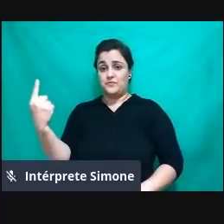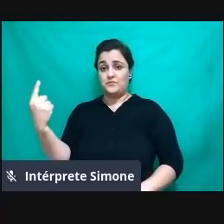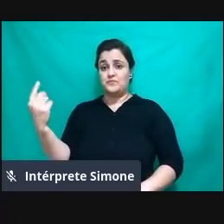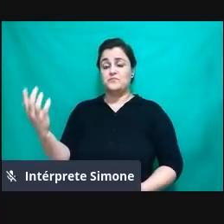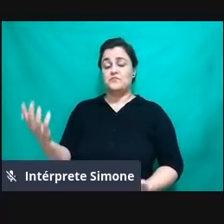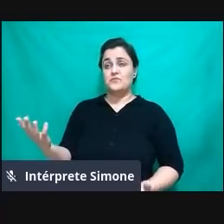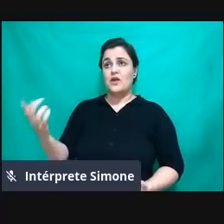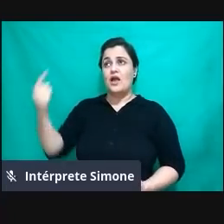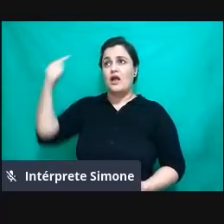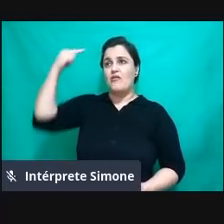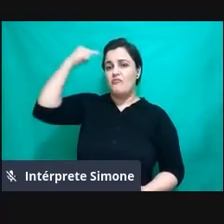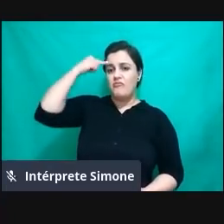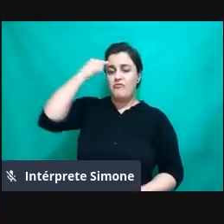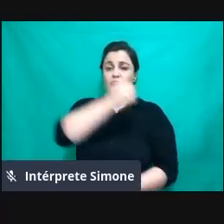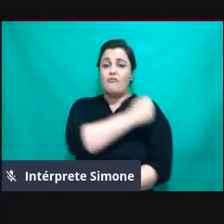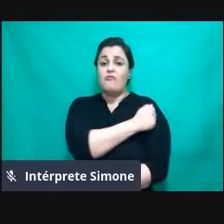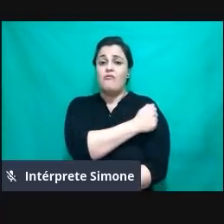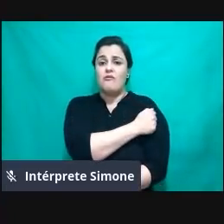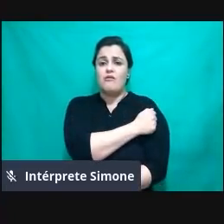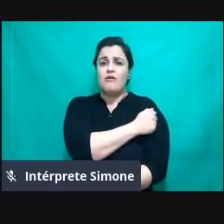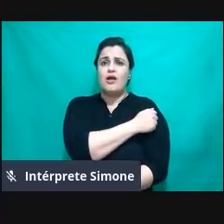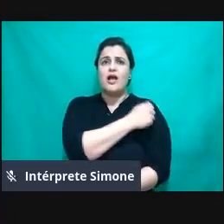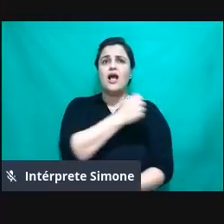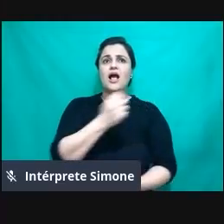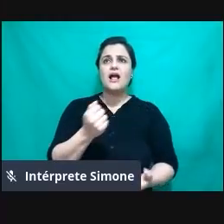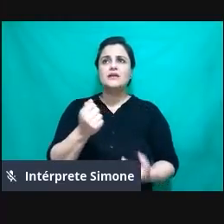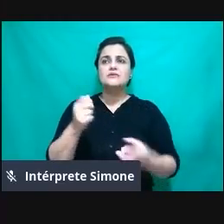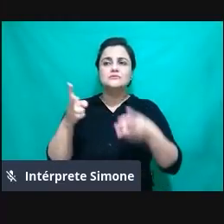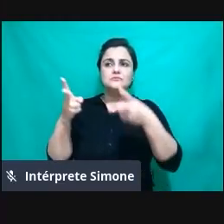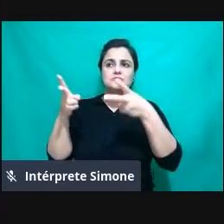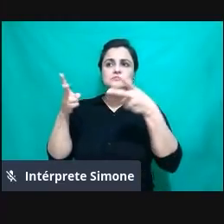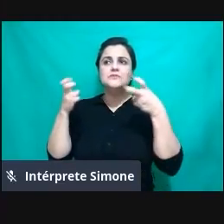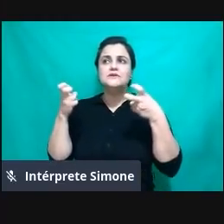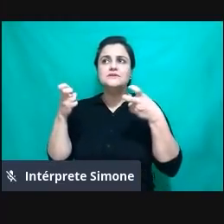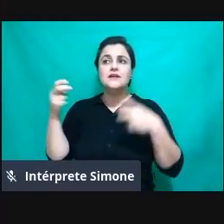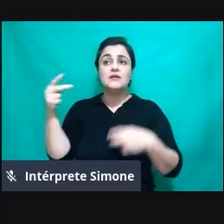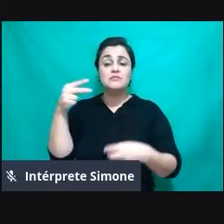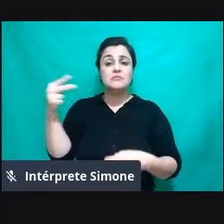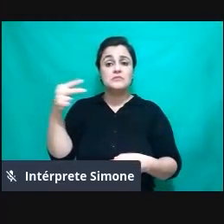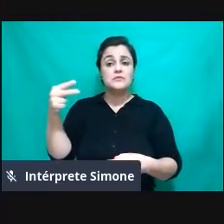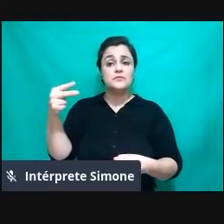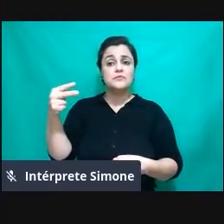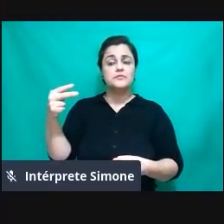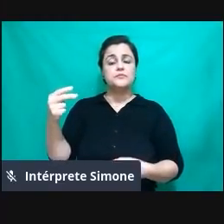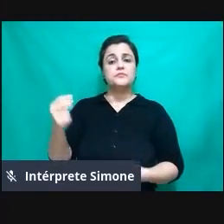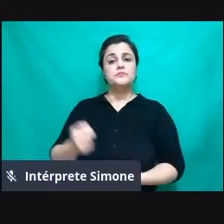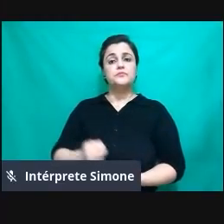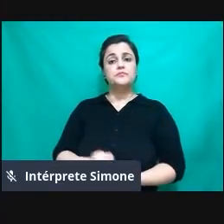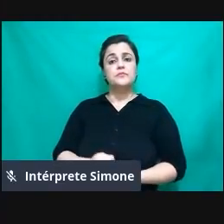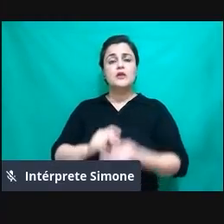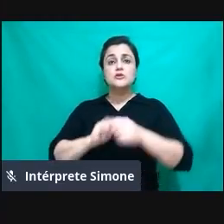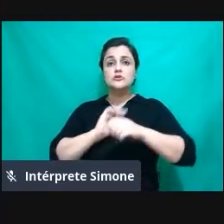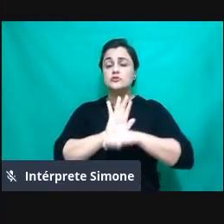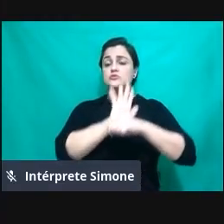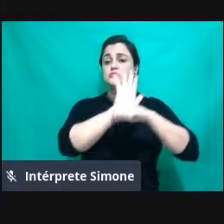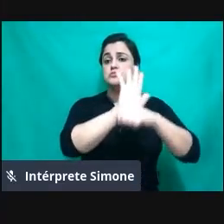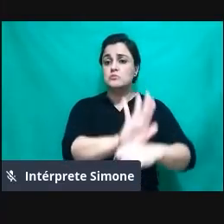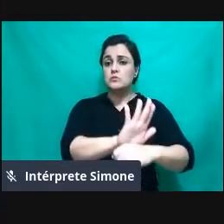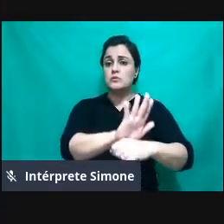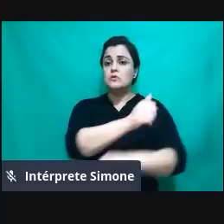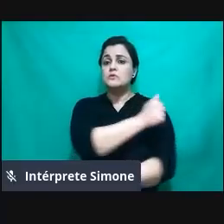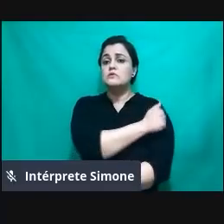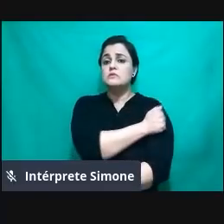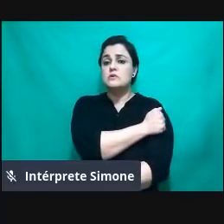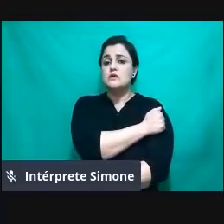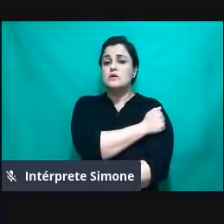ele a fazer uma observação de igualdade, não é? A gente apresenta para ele uma identificação